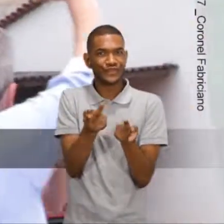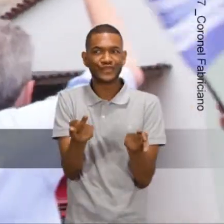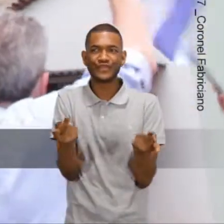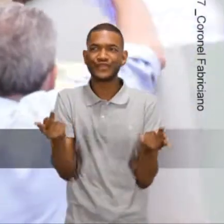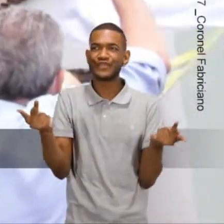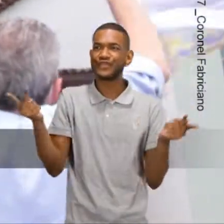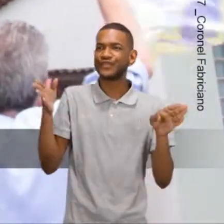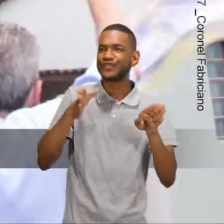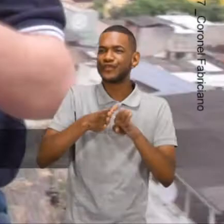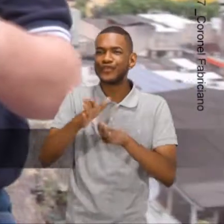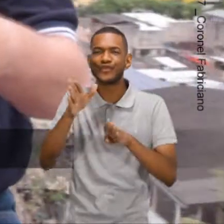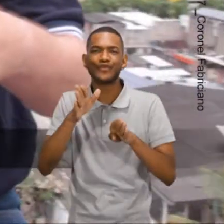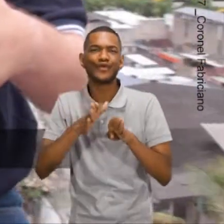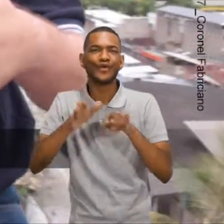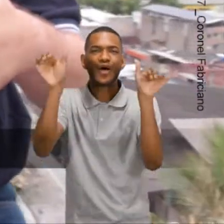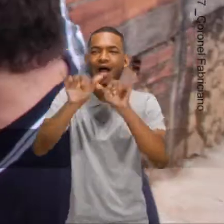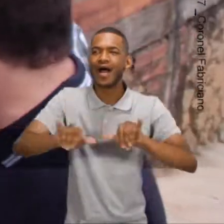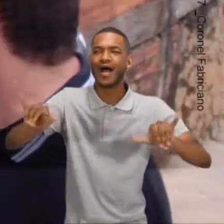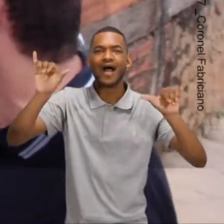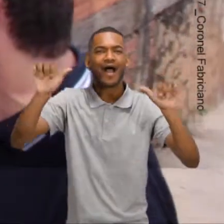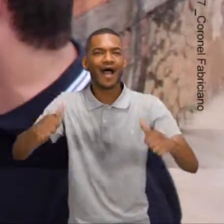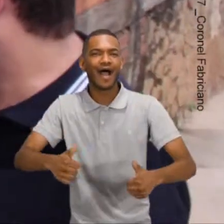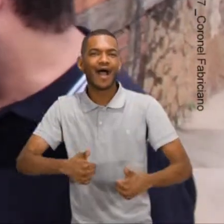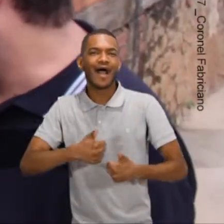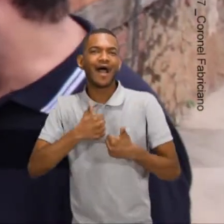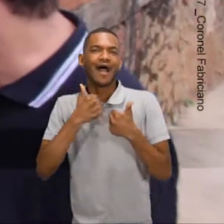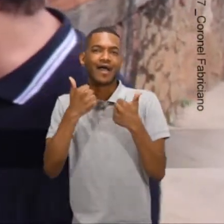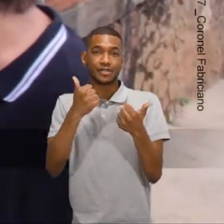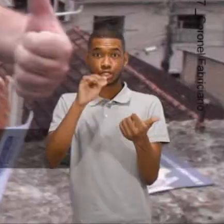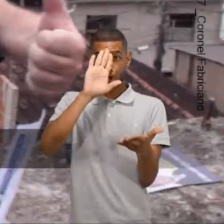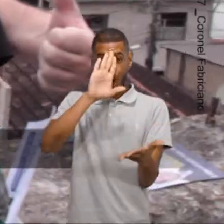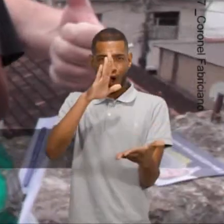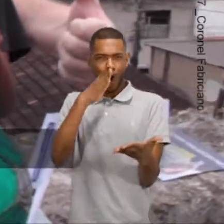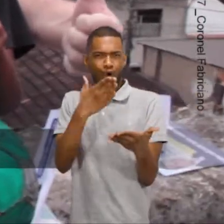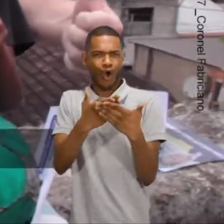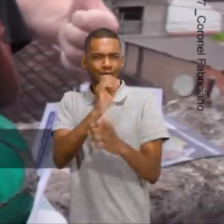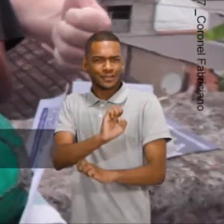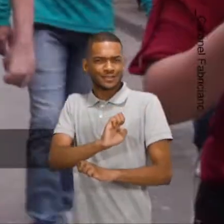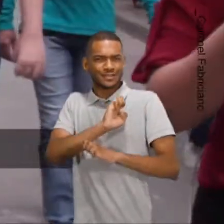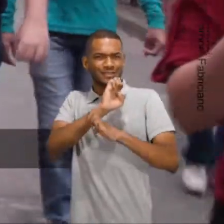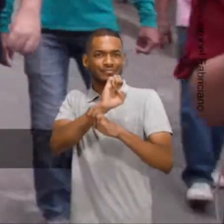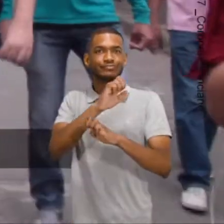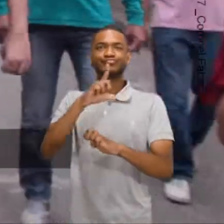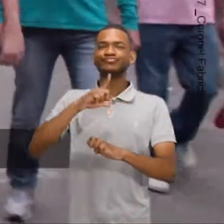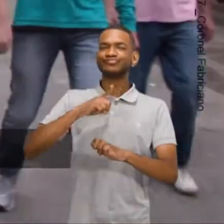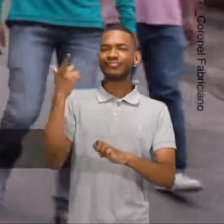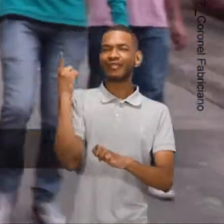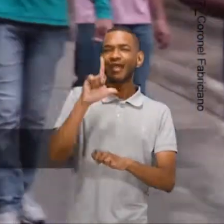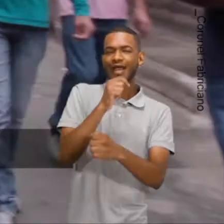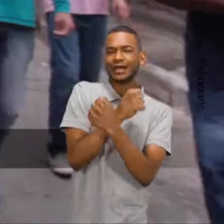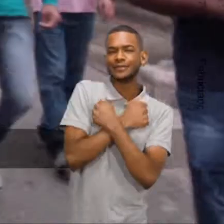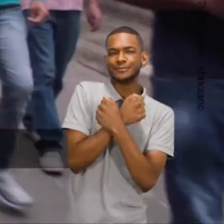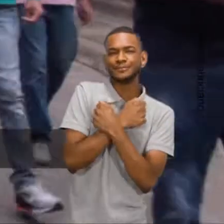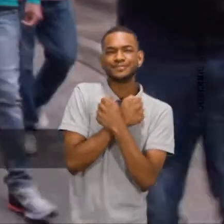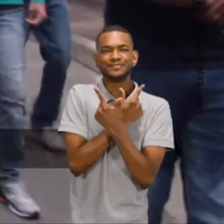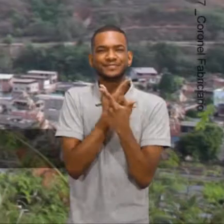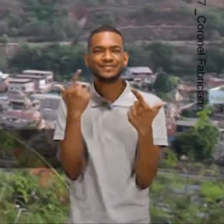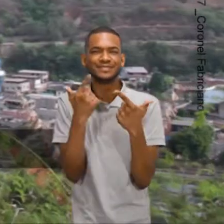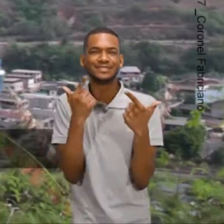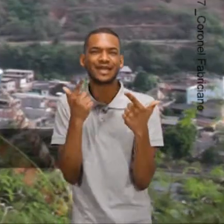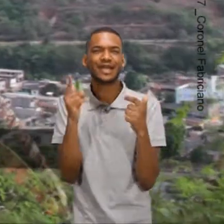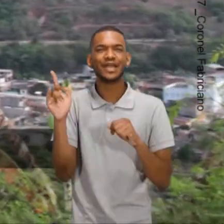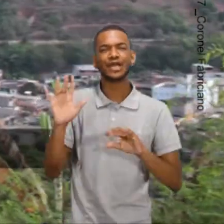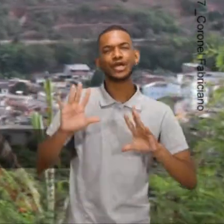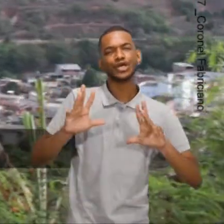de otimismo e confiança. Doutor Marcos é recebido com sorrisos, abraços e muitos acenos